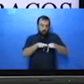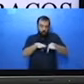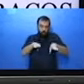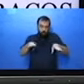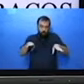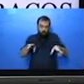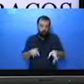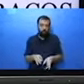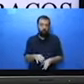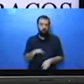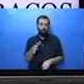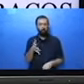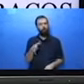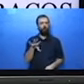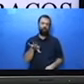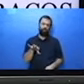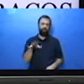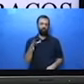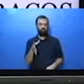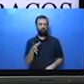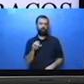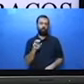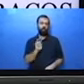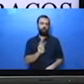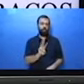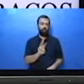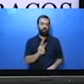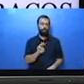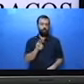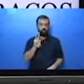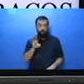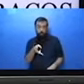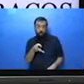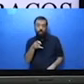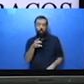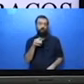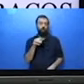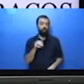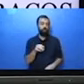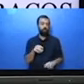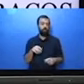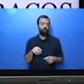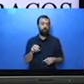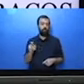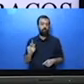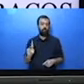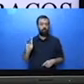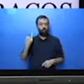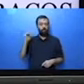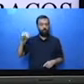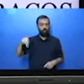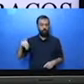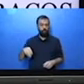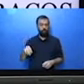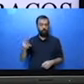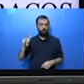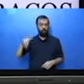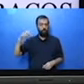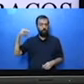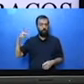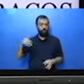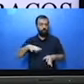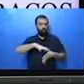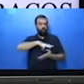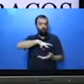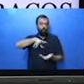ocupam cerca de 3 milhões de quilômetros quadrados de todo o território. Então, ela é a